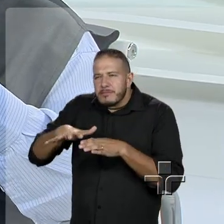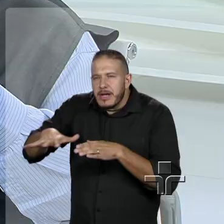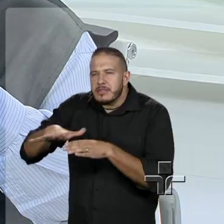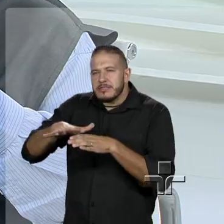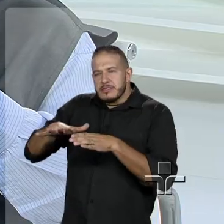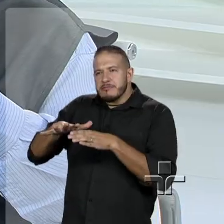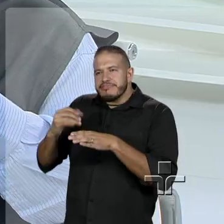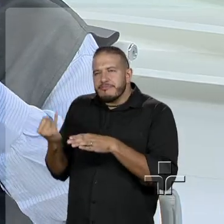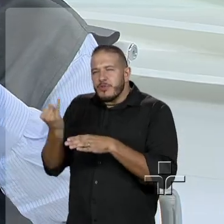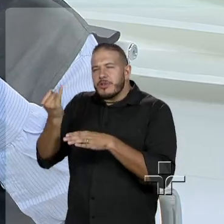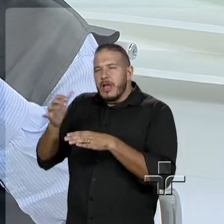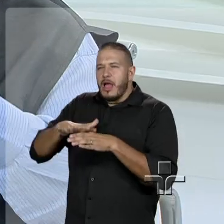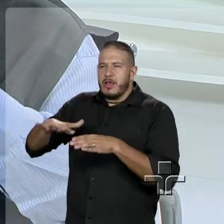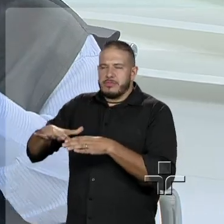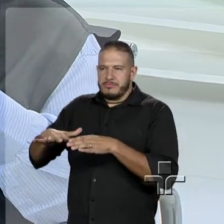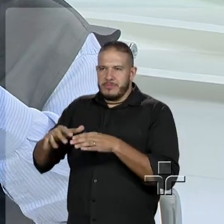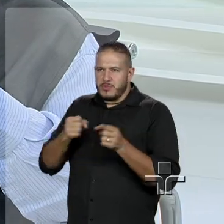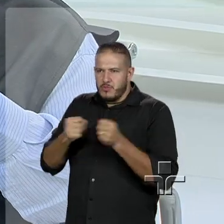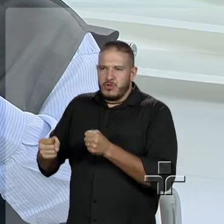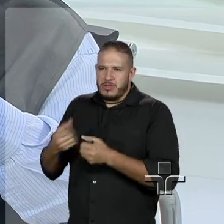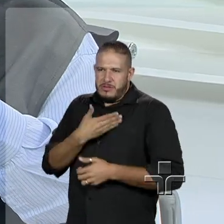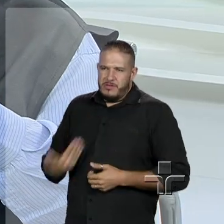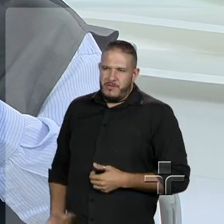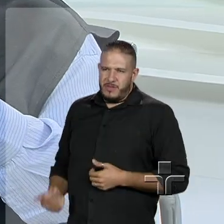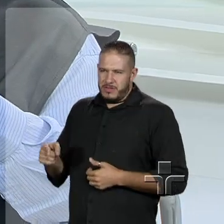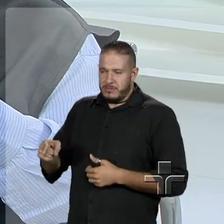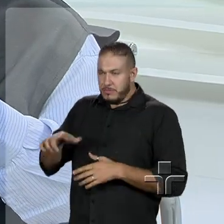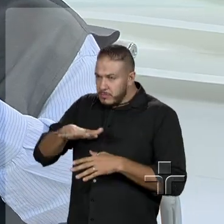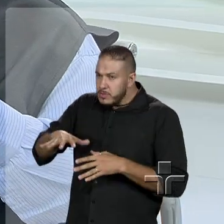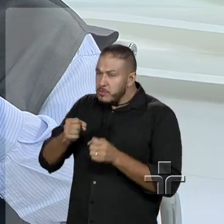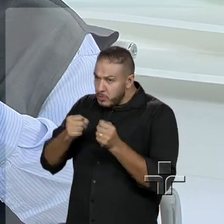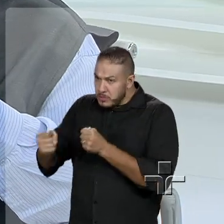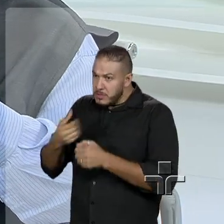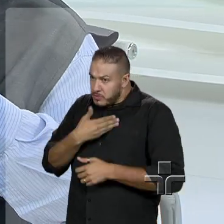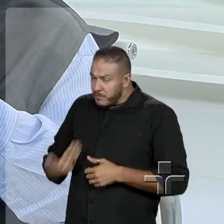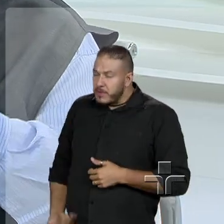poder. O poder exige uma certa